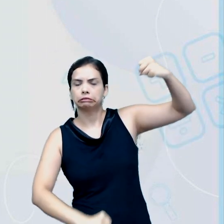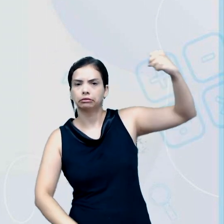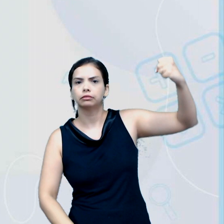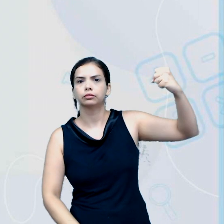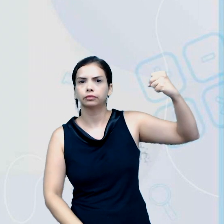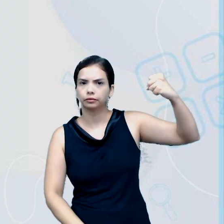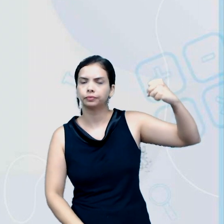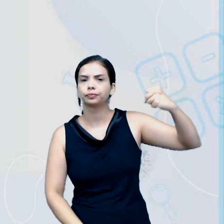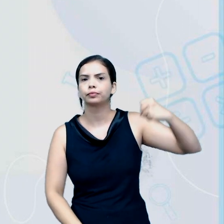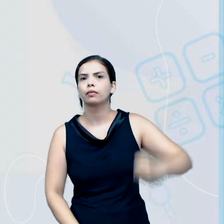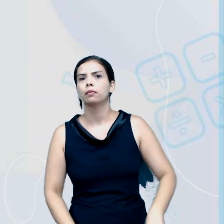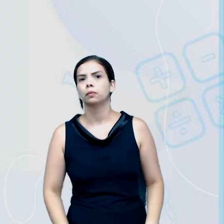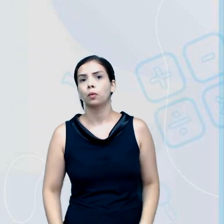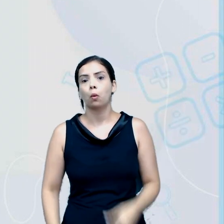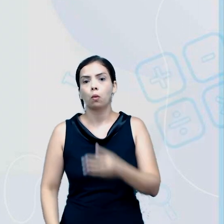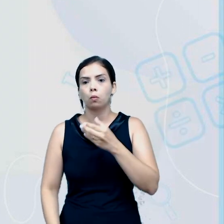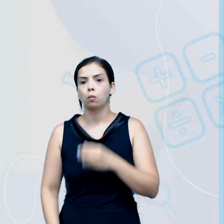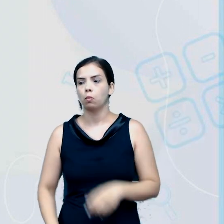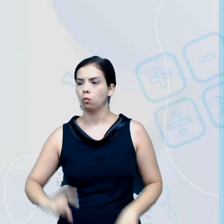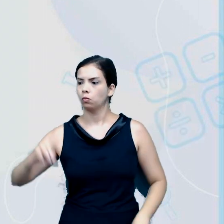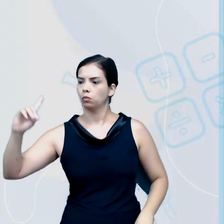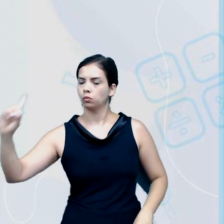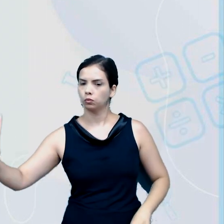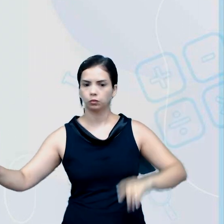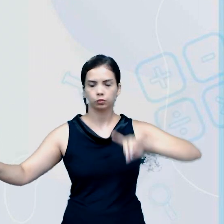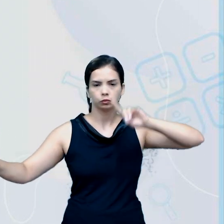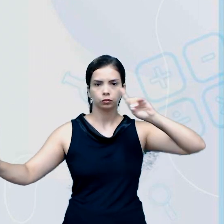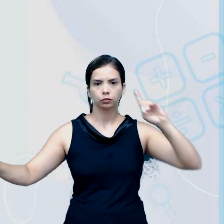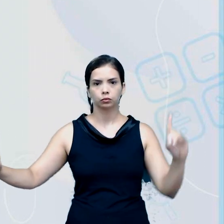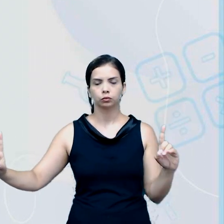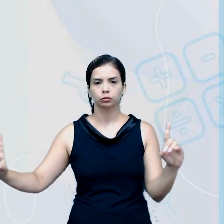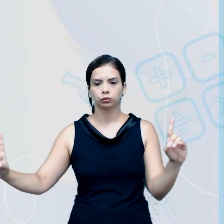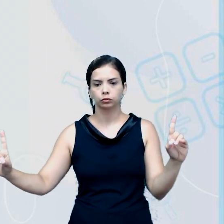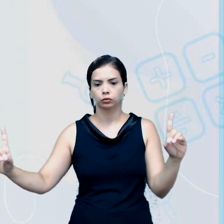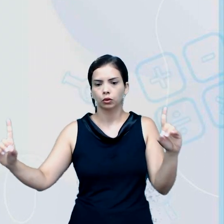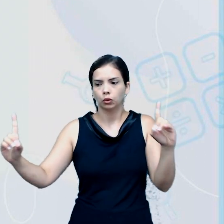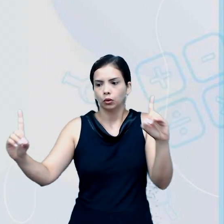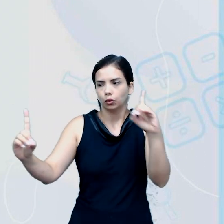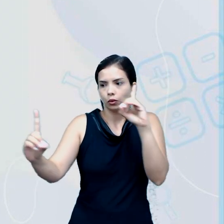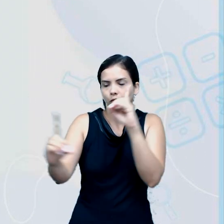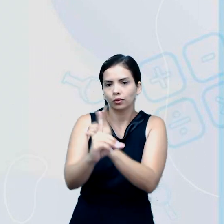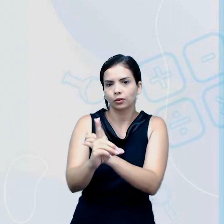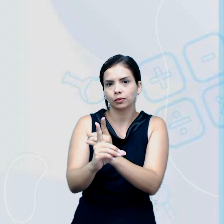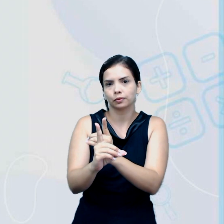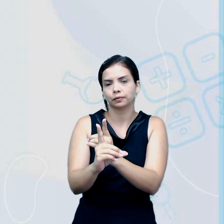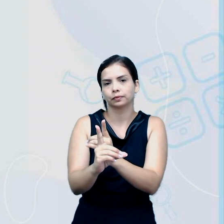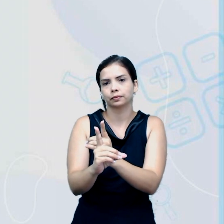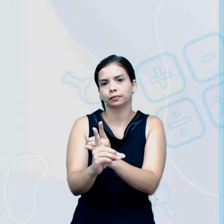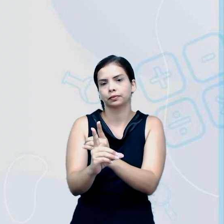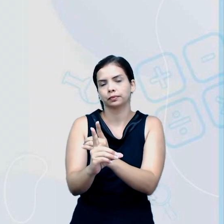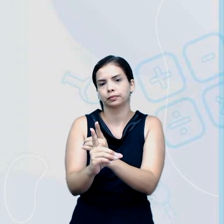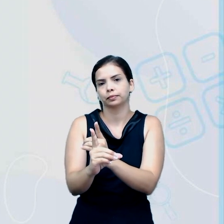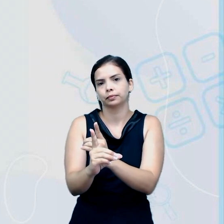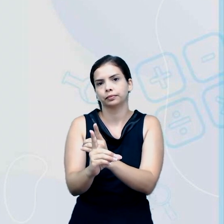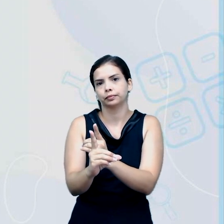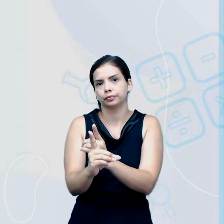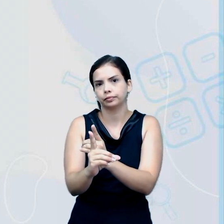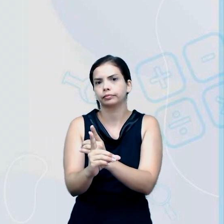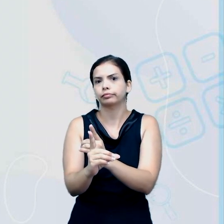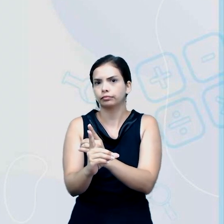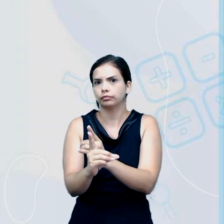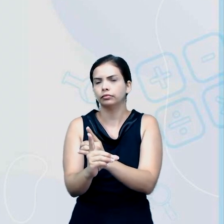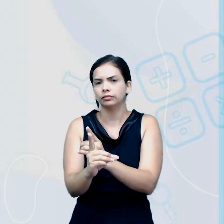partiram um partiu de um ponto o outro partiu de outro ponto e ele se encontraram e